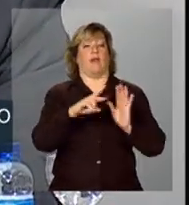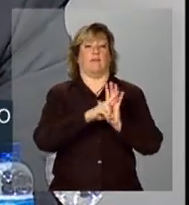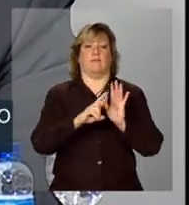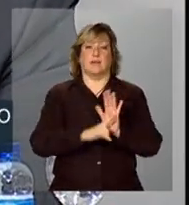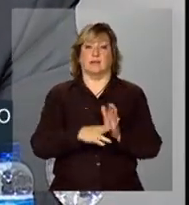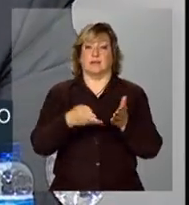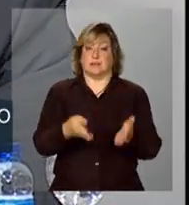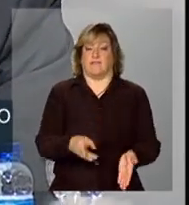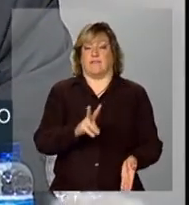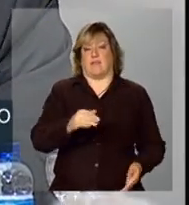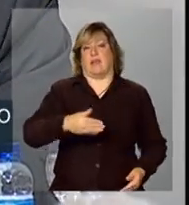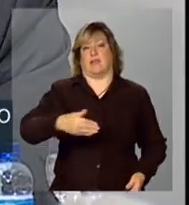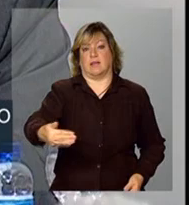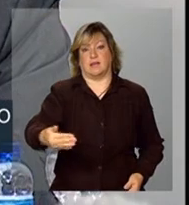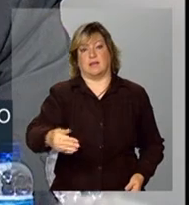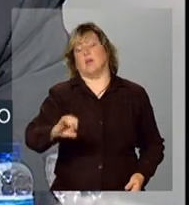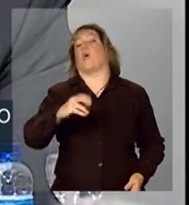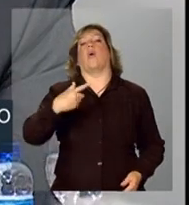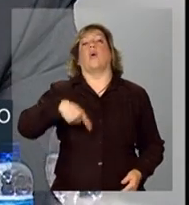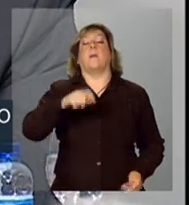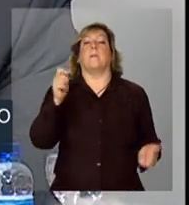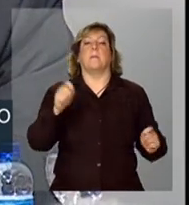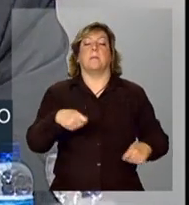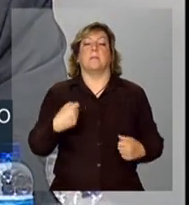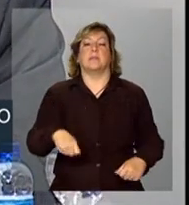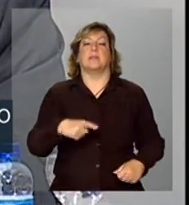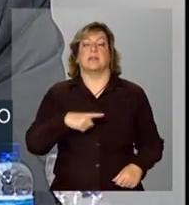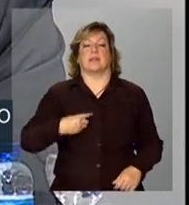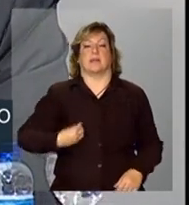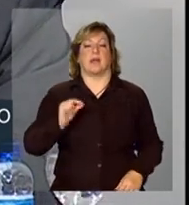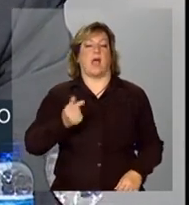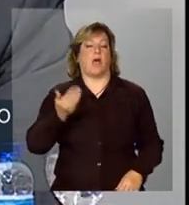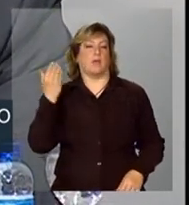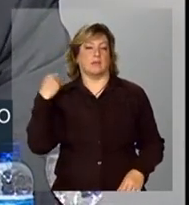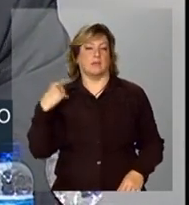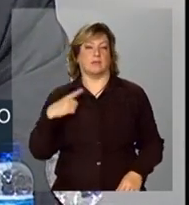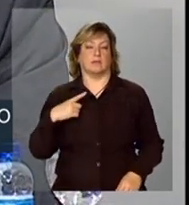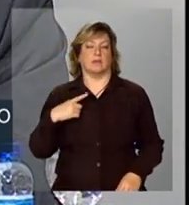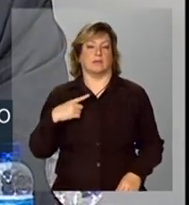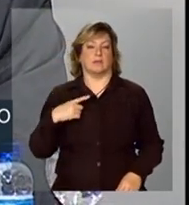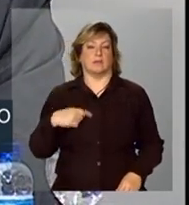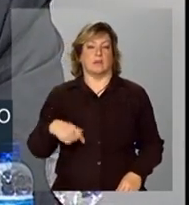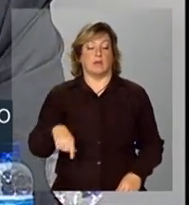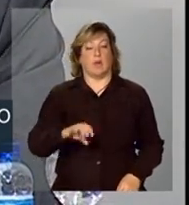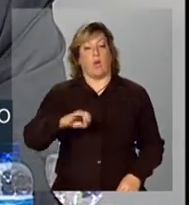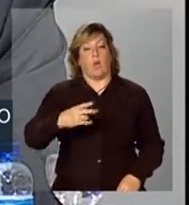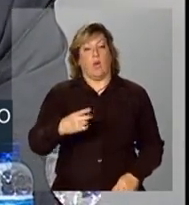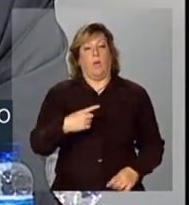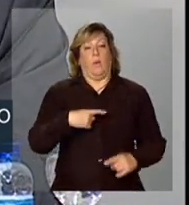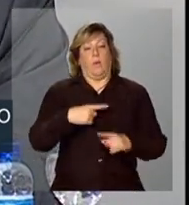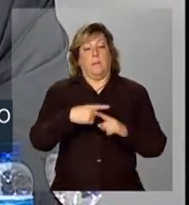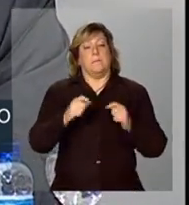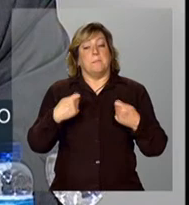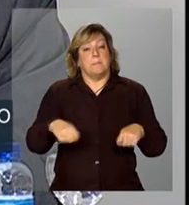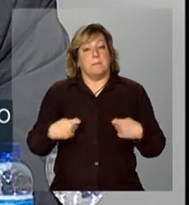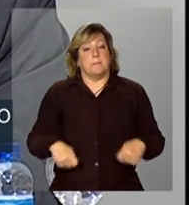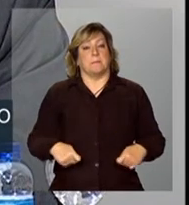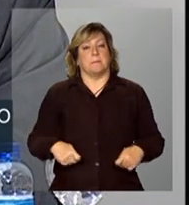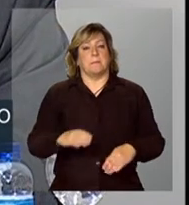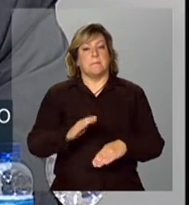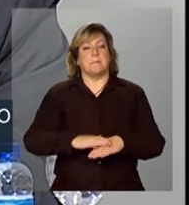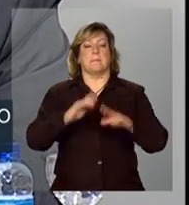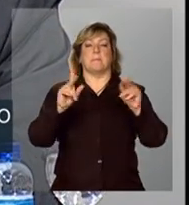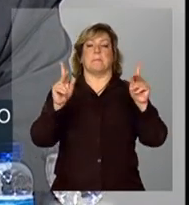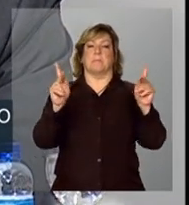precisavam existir já há um bom tempo, que trarão certamente, ou pelo menos parcialmente, um pouco de mais de